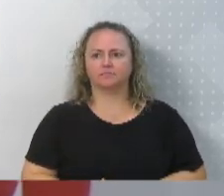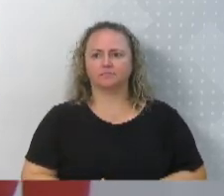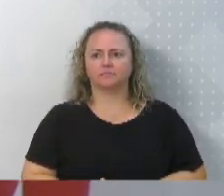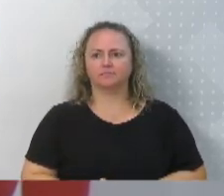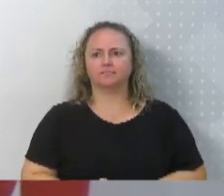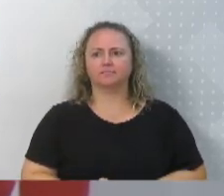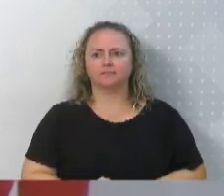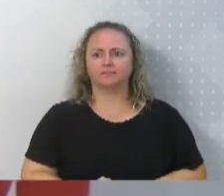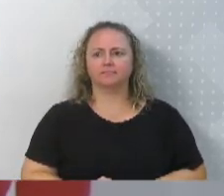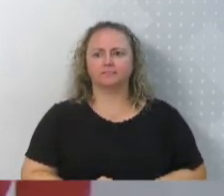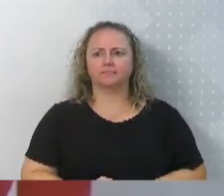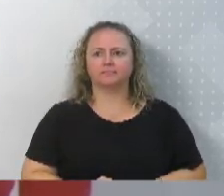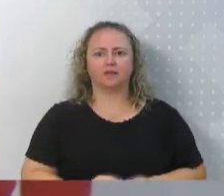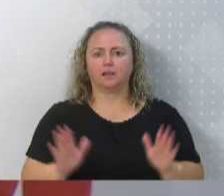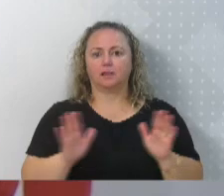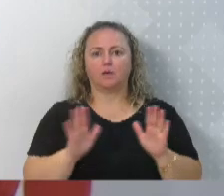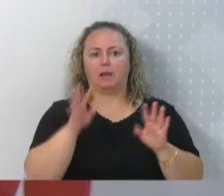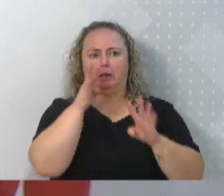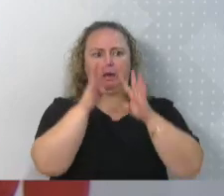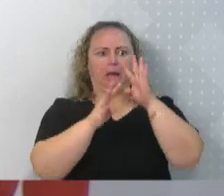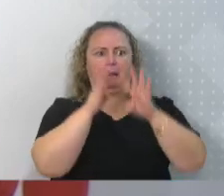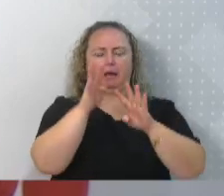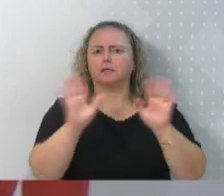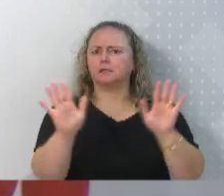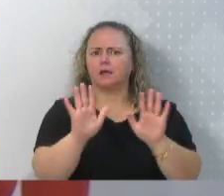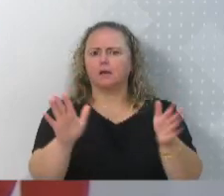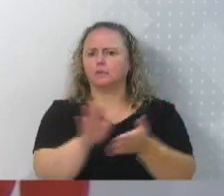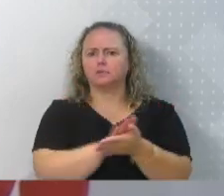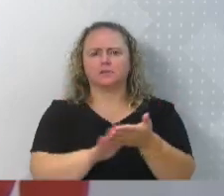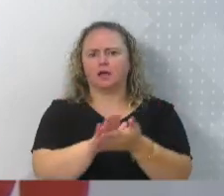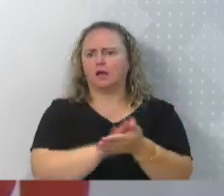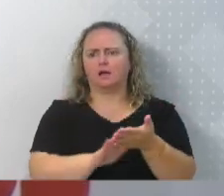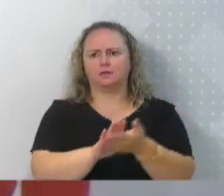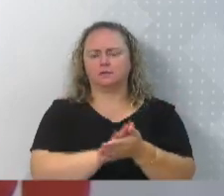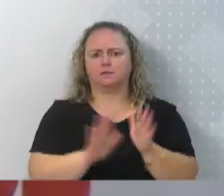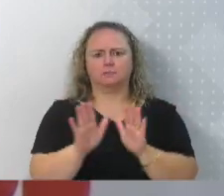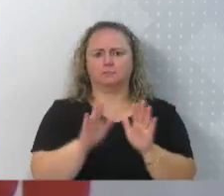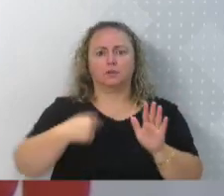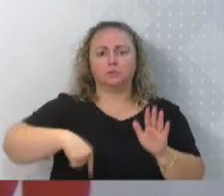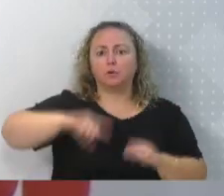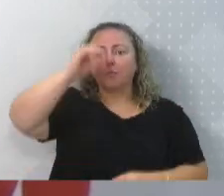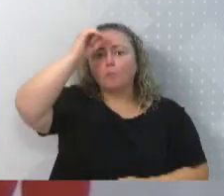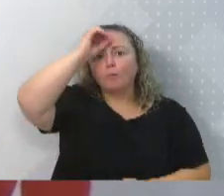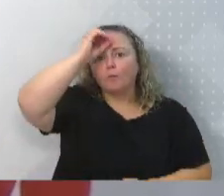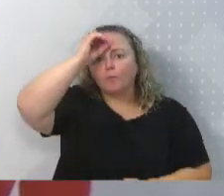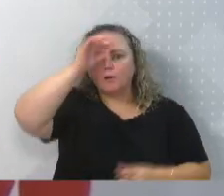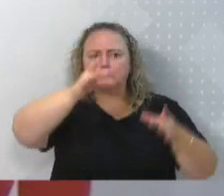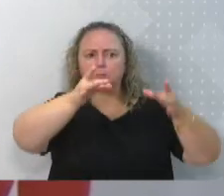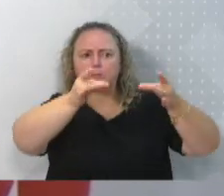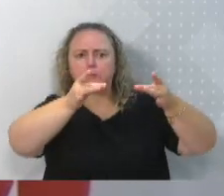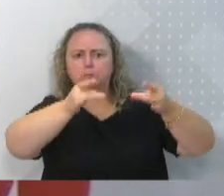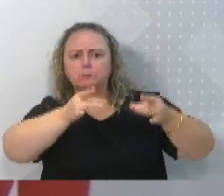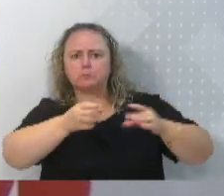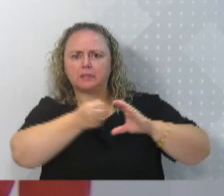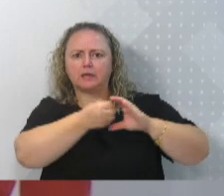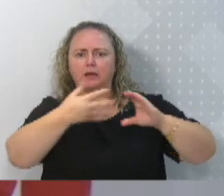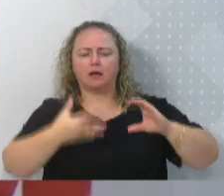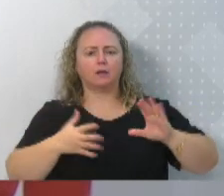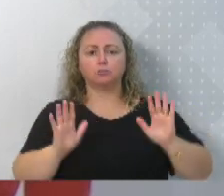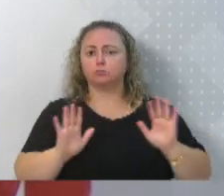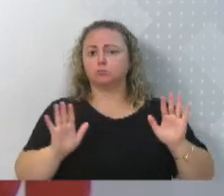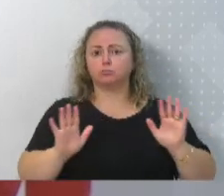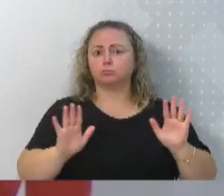né que não é uma crítica pelo amor de Deus ao governo né que até porque muitas vezes a gente nem sabe dessas características dessas peculiaridades